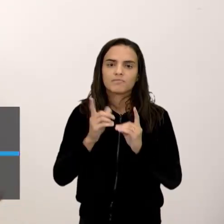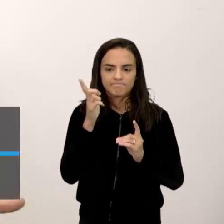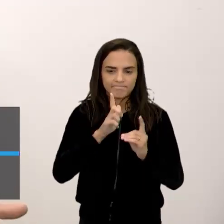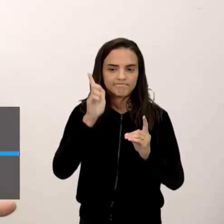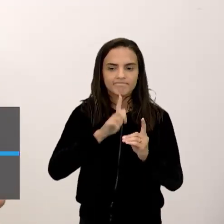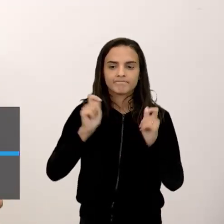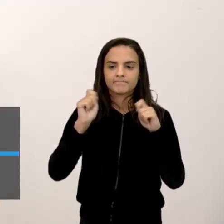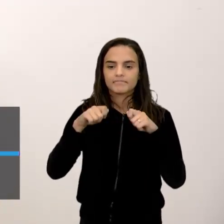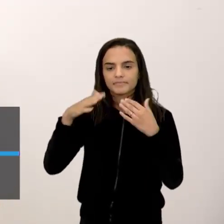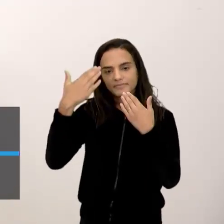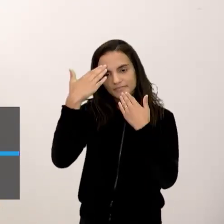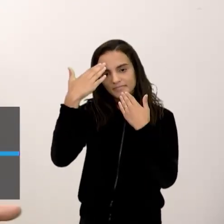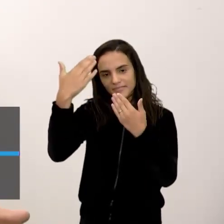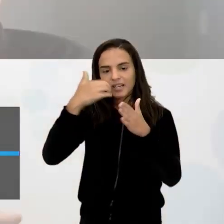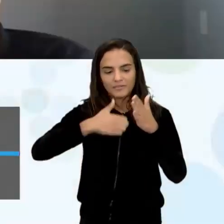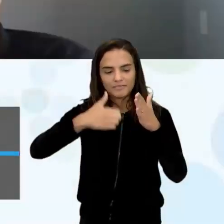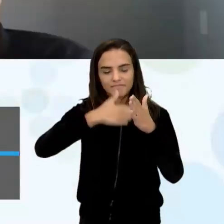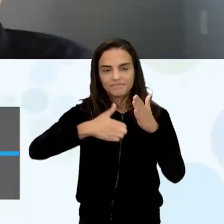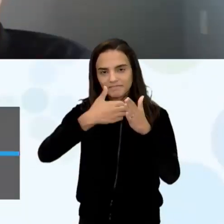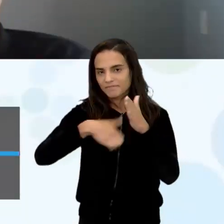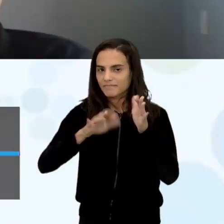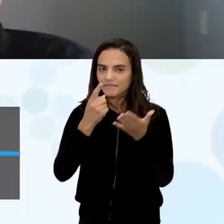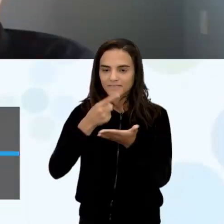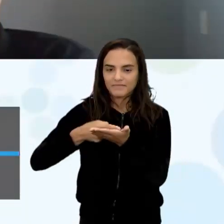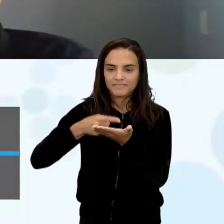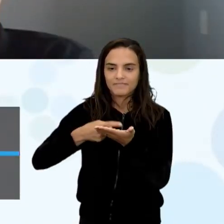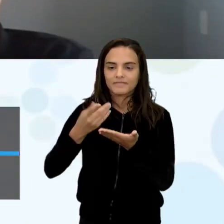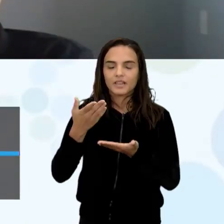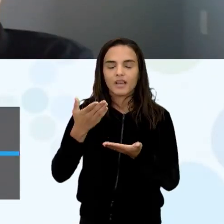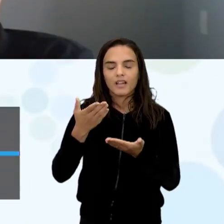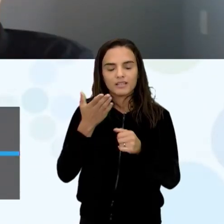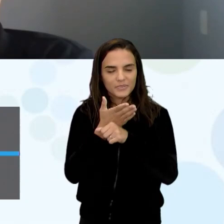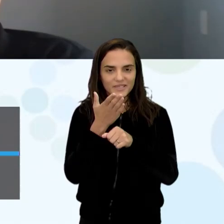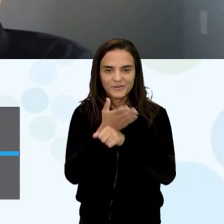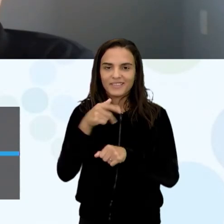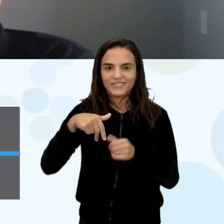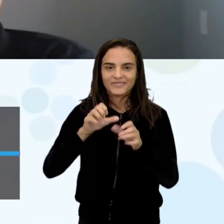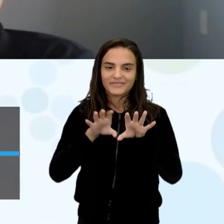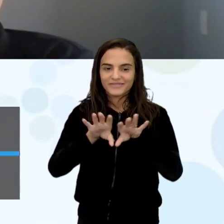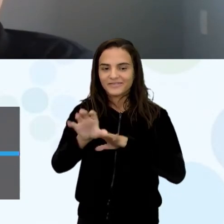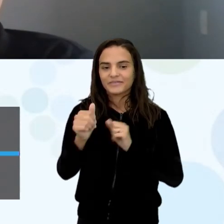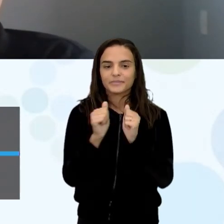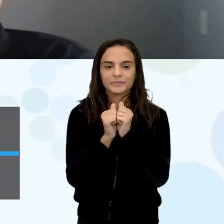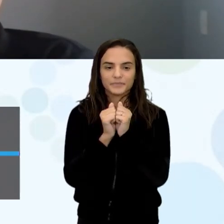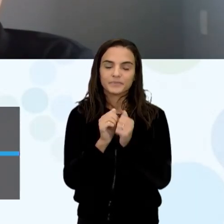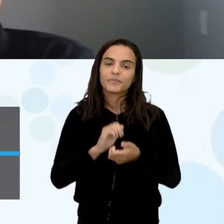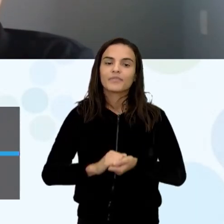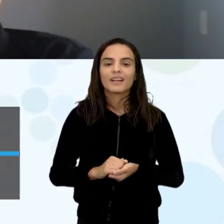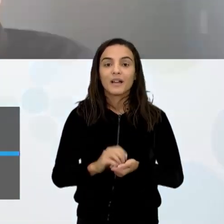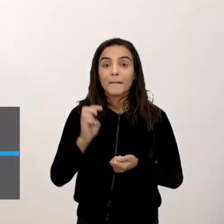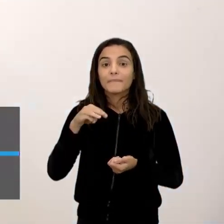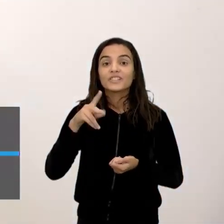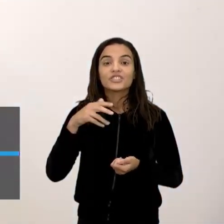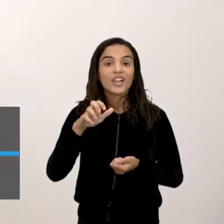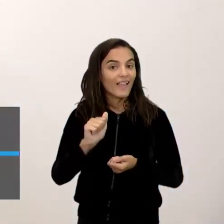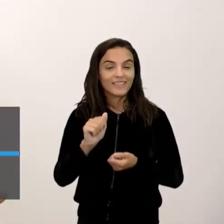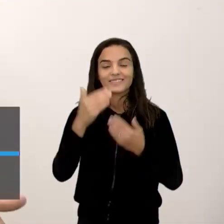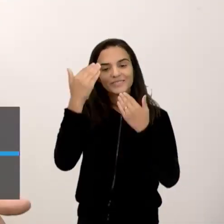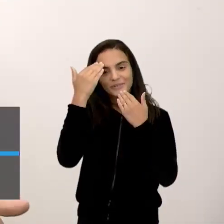Obrigado pela sua empresa e também por ter autorizado você a participar dessa formação junto conosco. Michele, também quero te